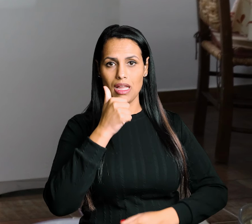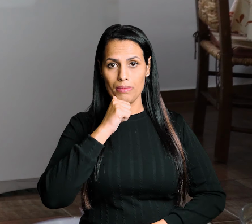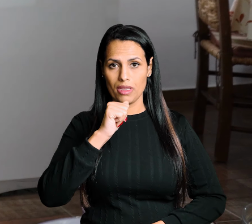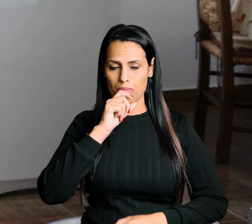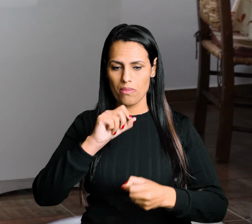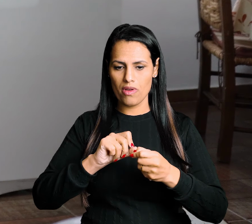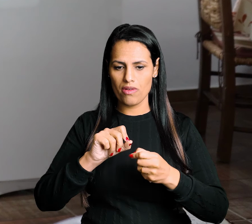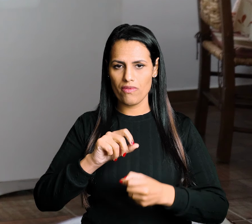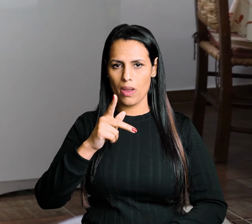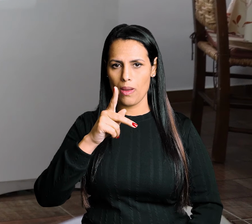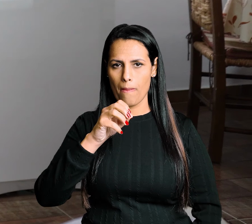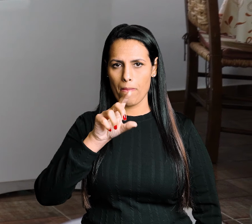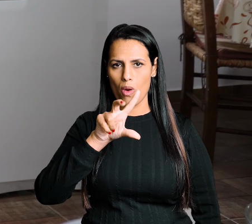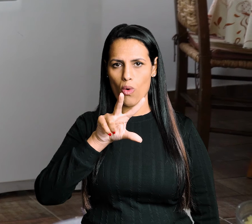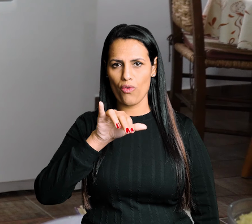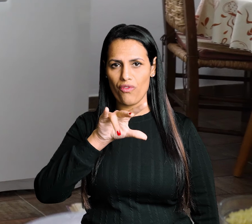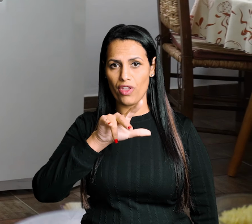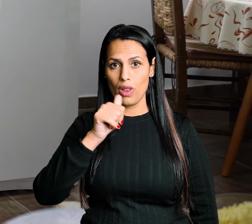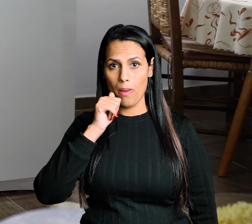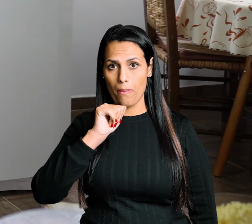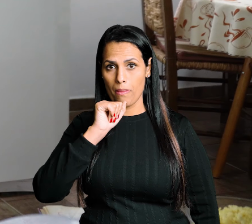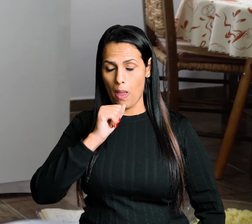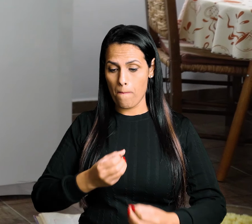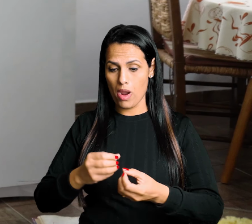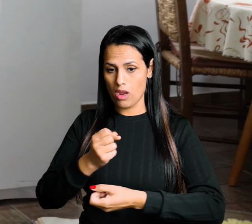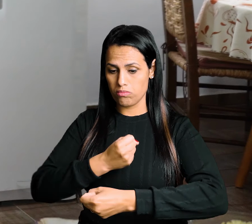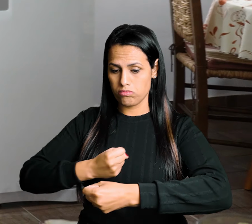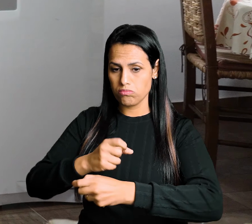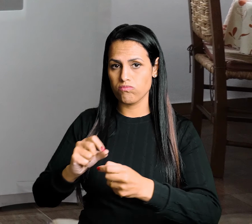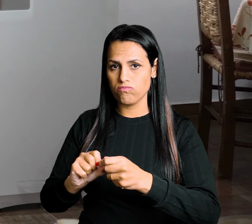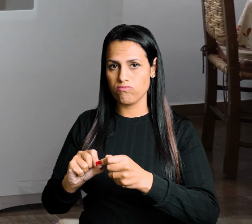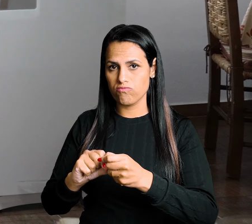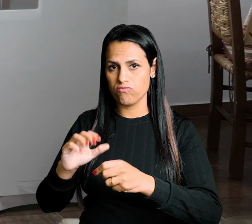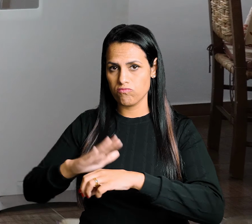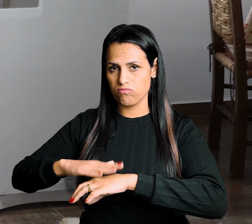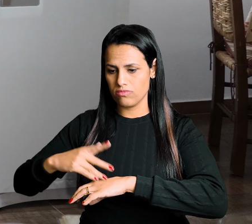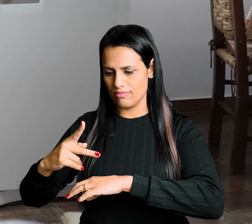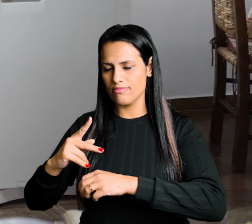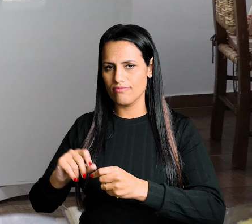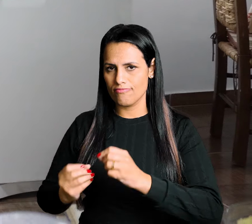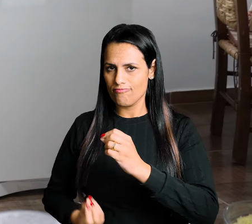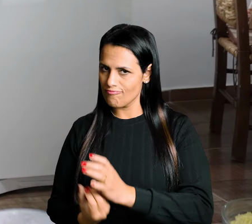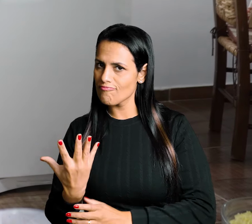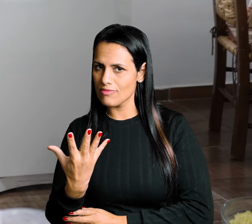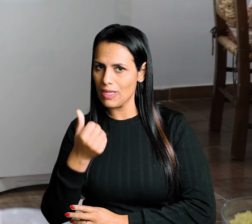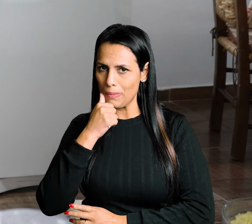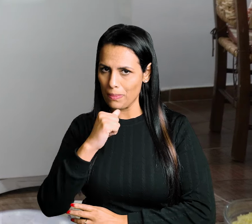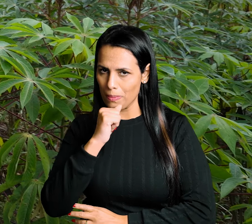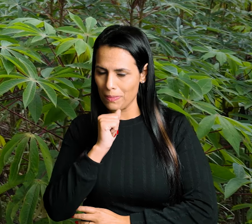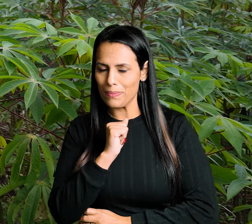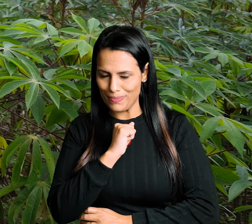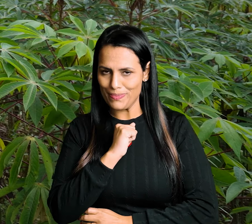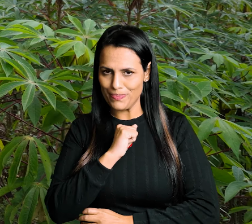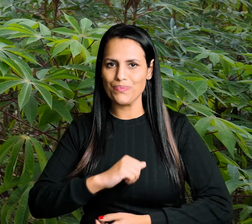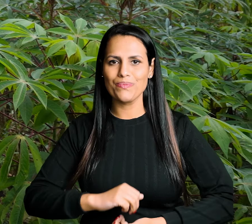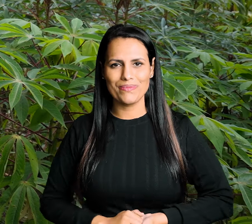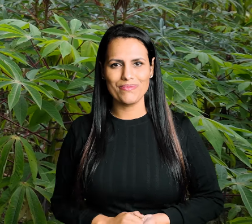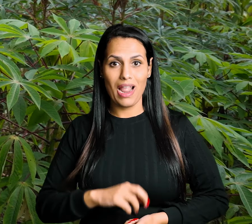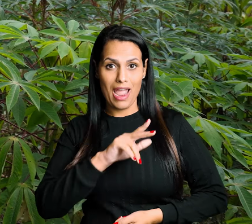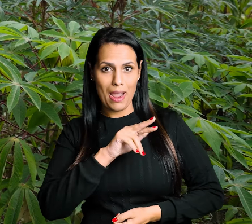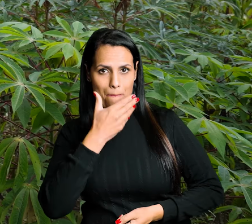polvilho até hoje. Então esse polvilho que nós vamos utilizar hoje, ele é feito pela minha mãe. As irmãs do